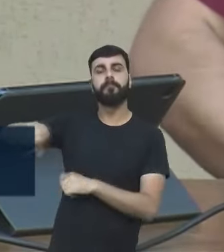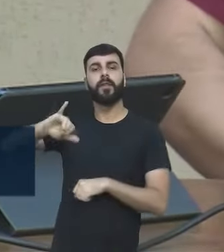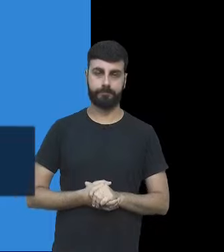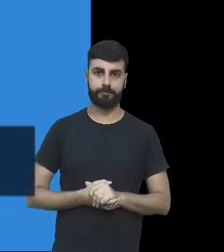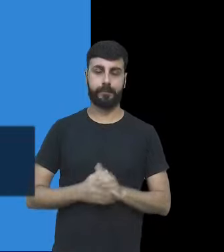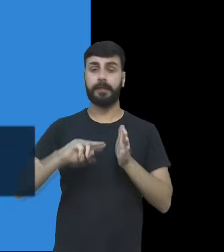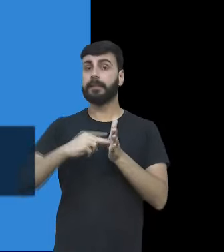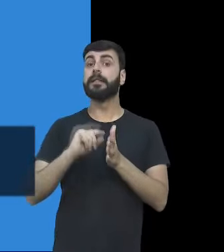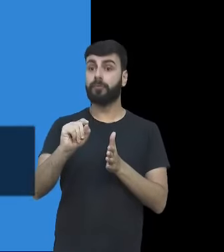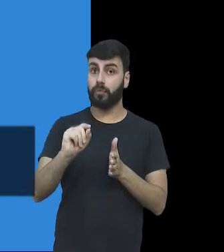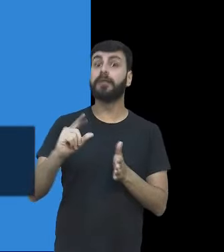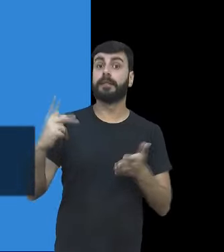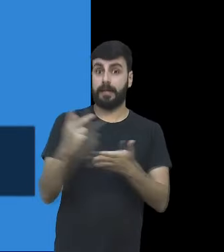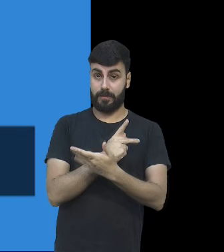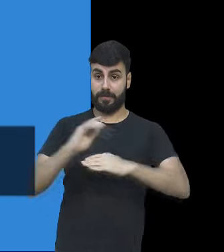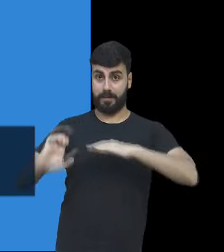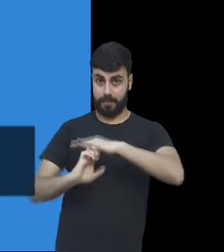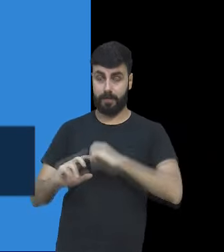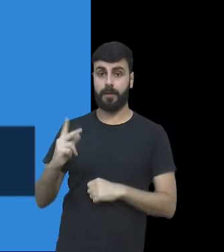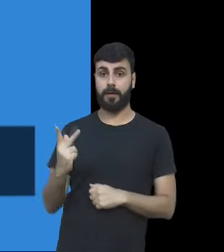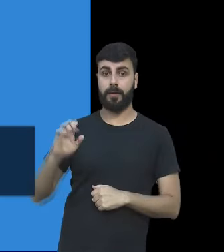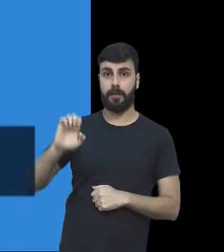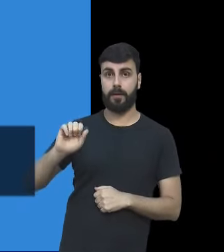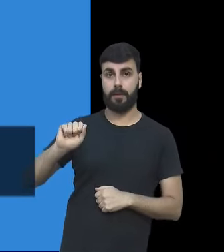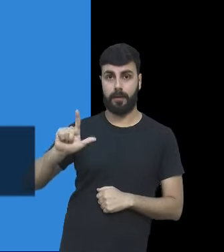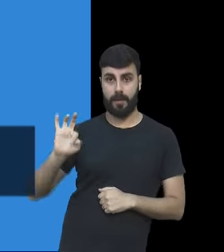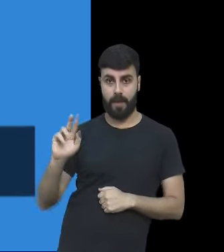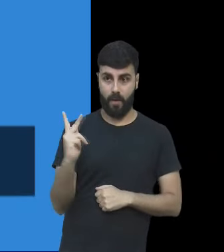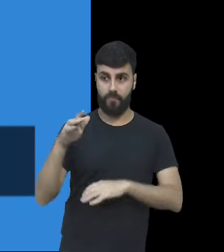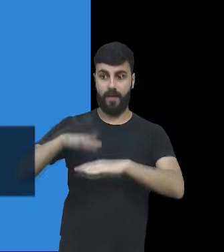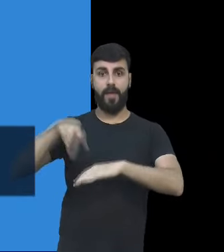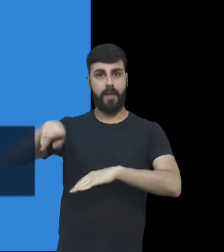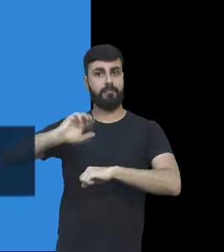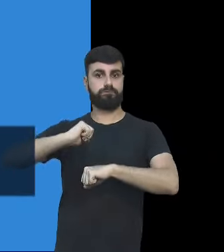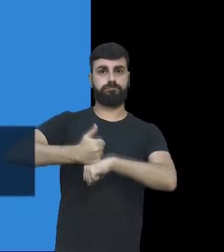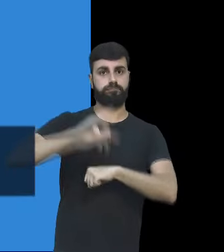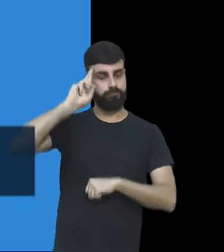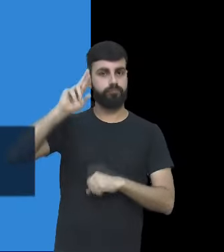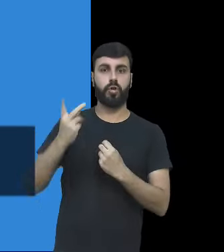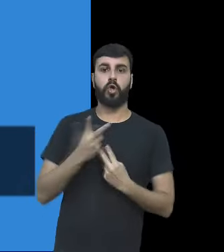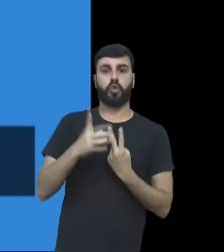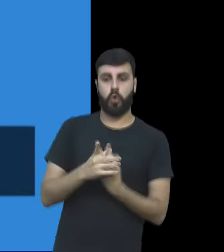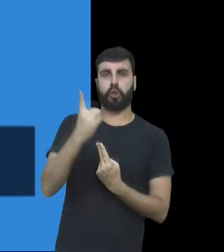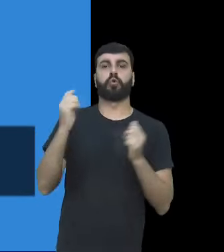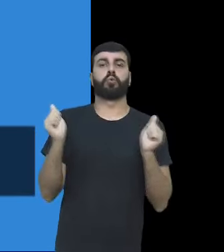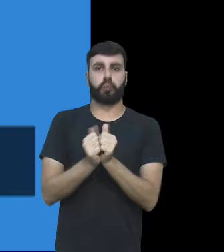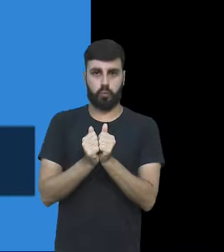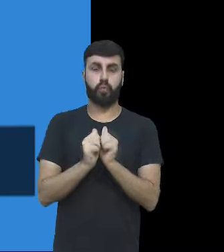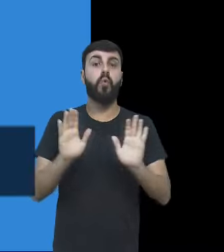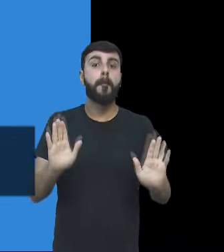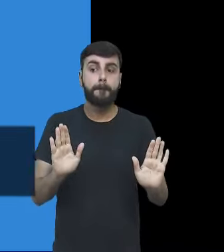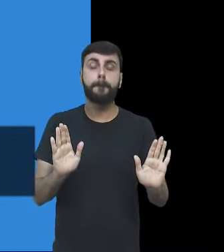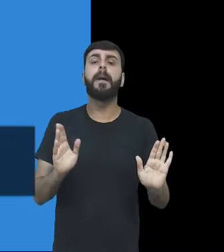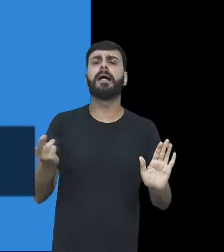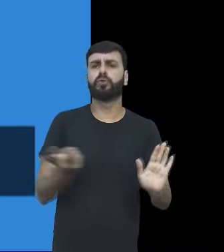cidade então você tem essa Health consultoria gerindo de forma ah única esses dois hospitais mas eles não